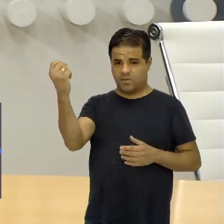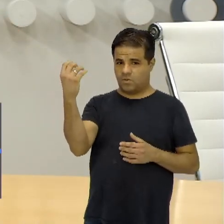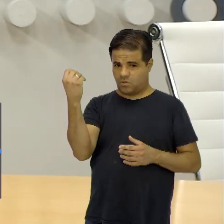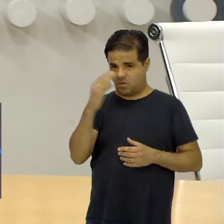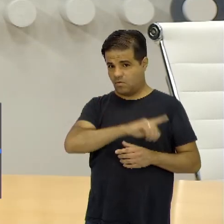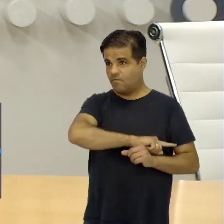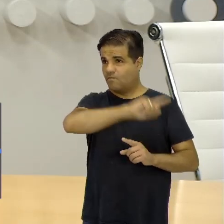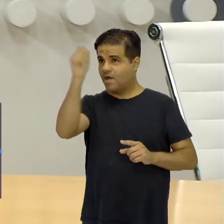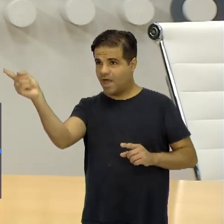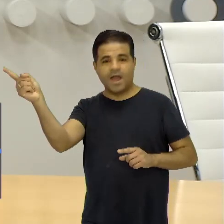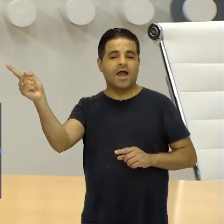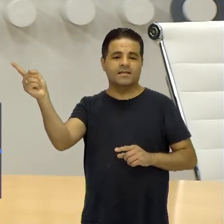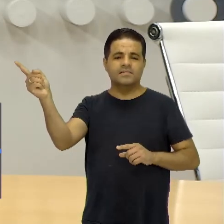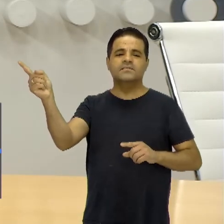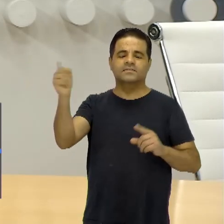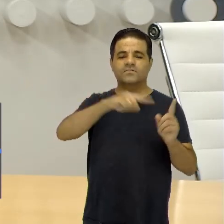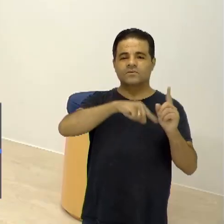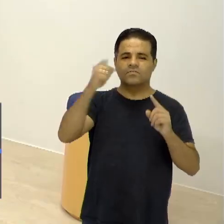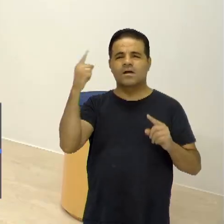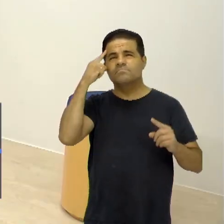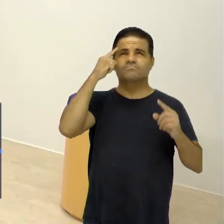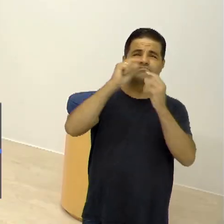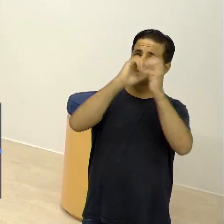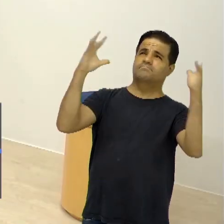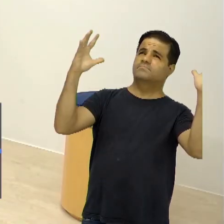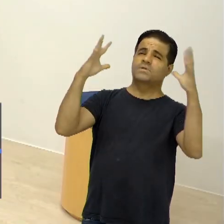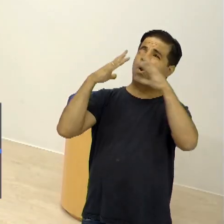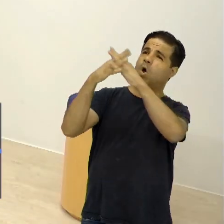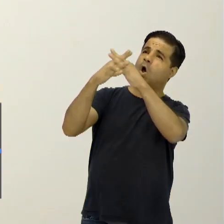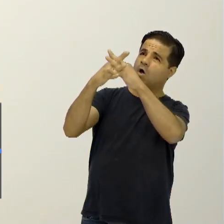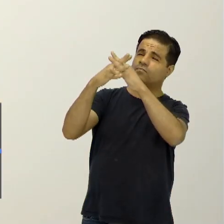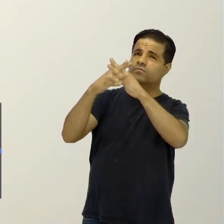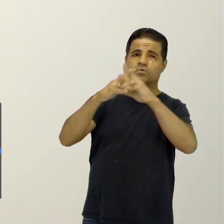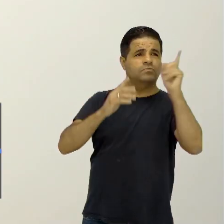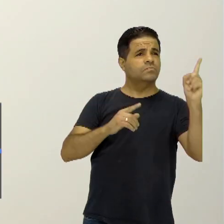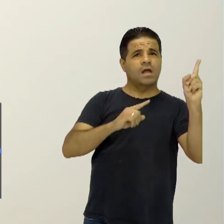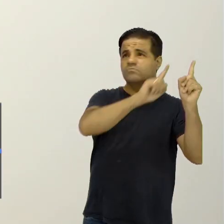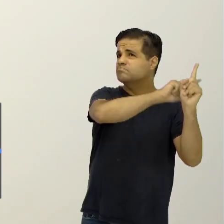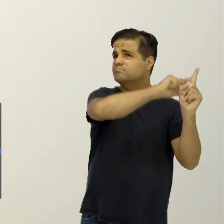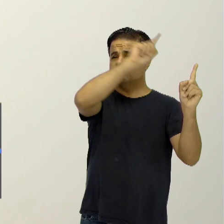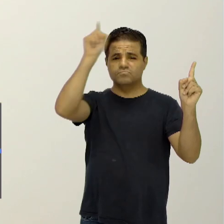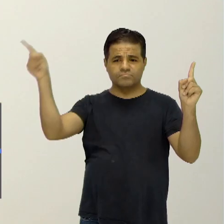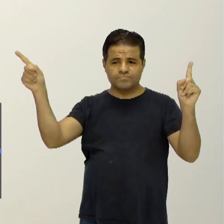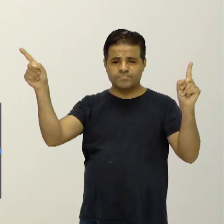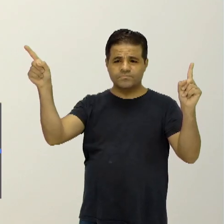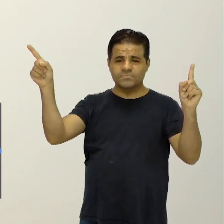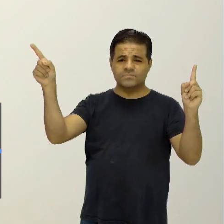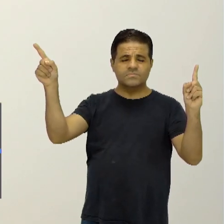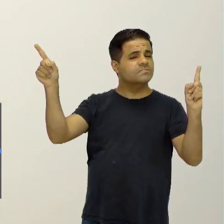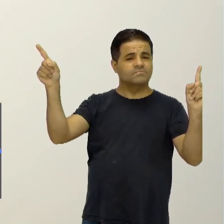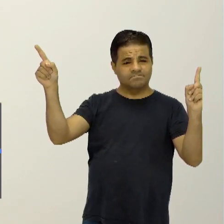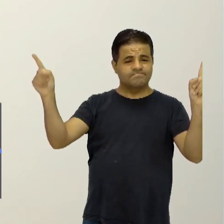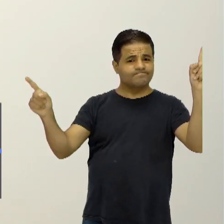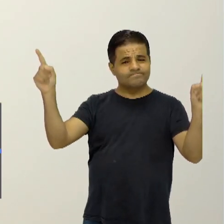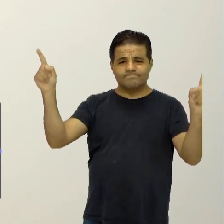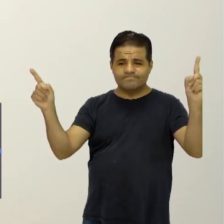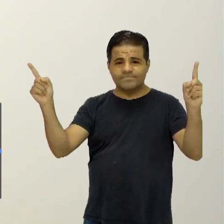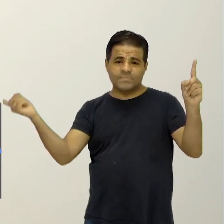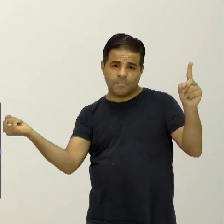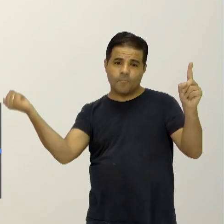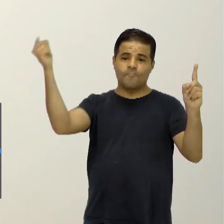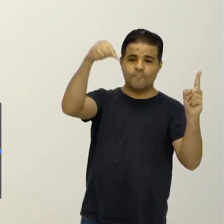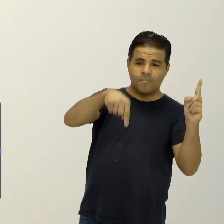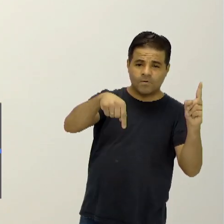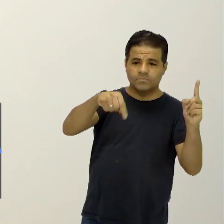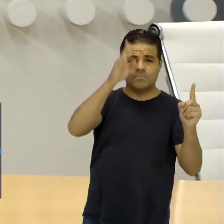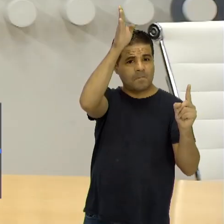Kong, na minha cabeça, tá confuso. Virou uma confusão, né? Eu tô de um lado e de repente eu vou para outro extremo e depois eu pro meio.